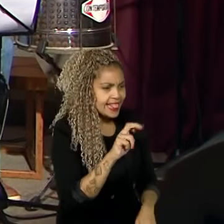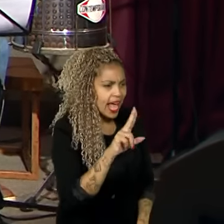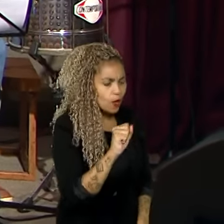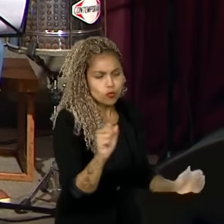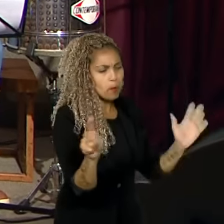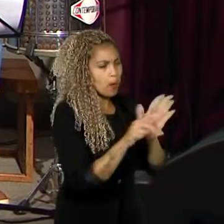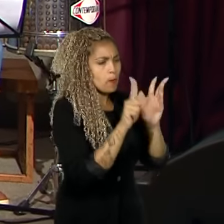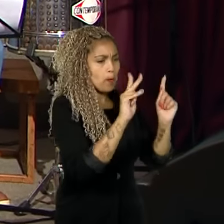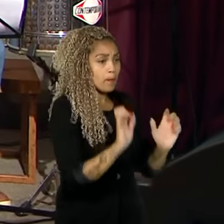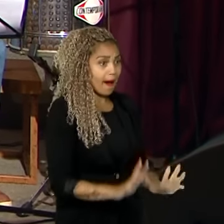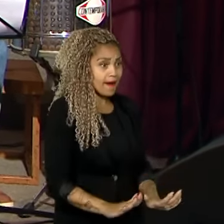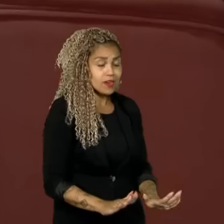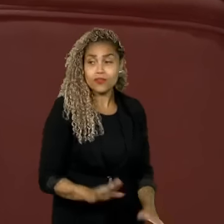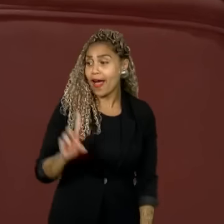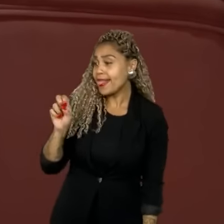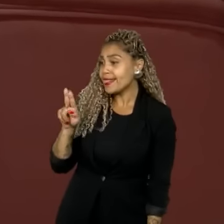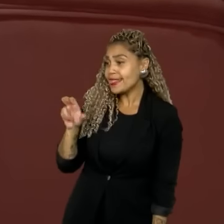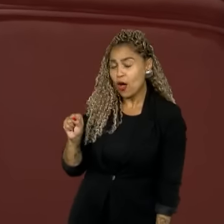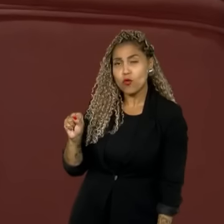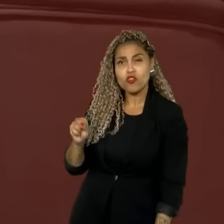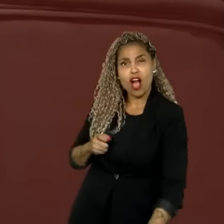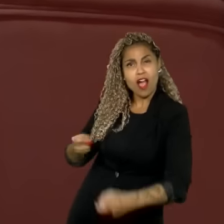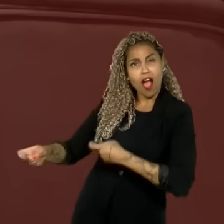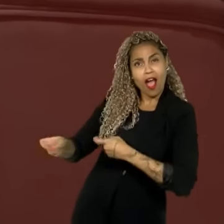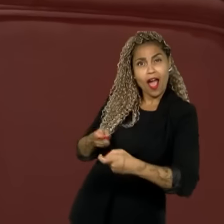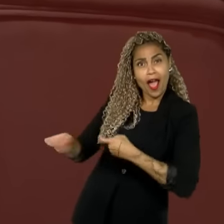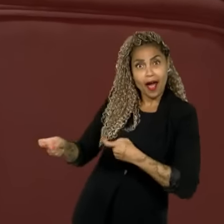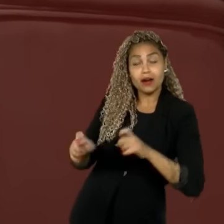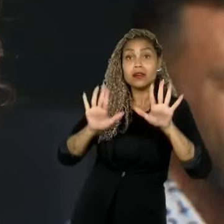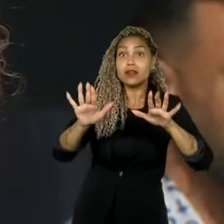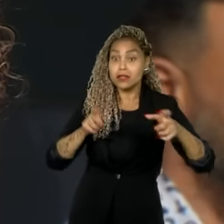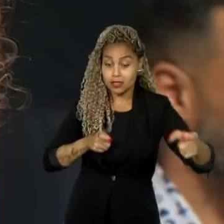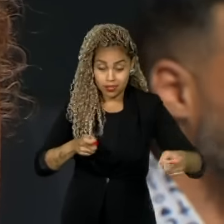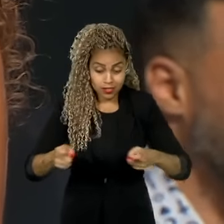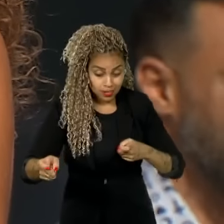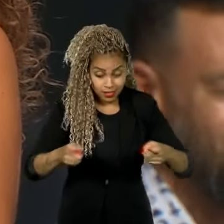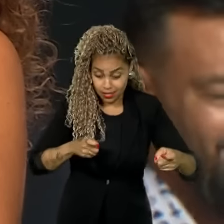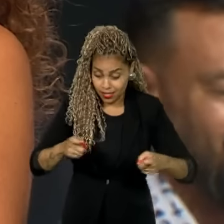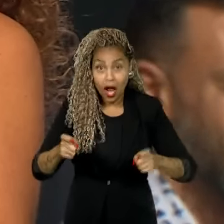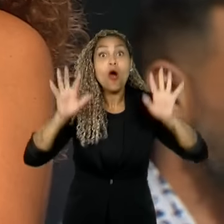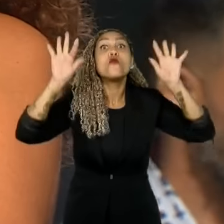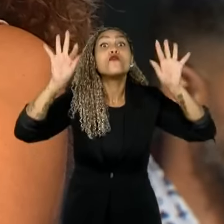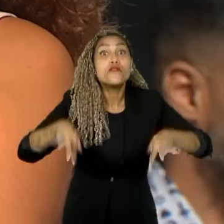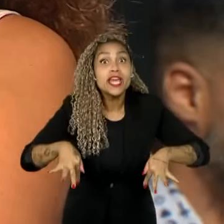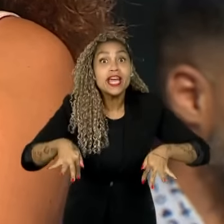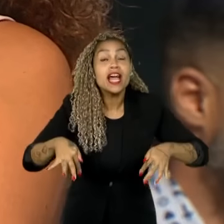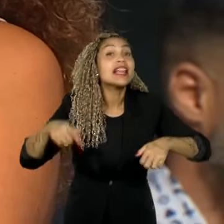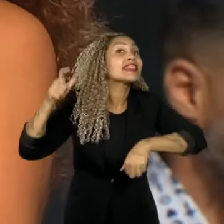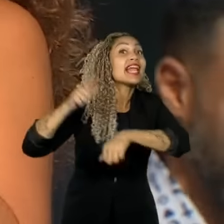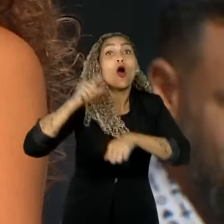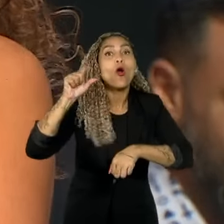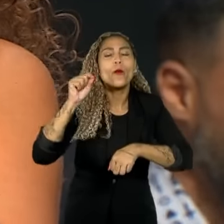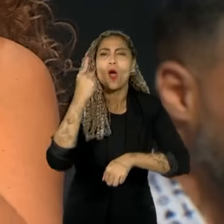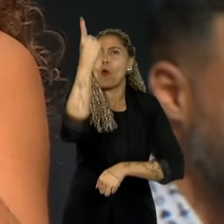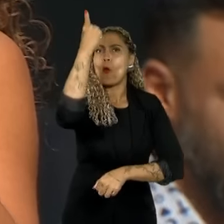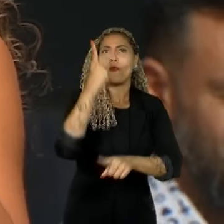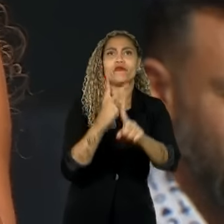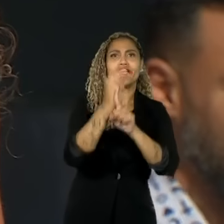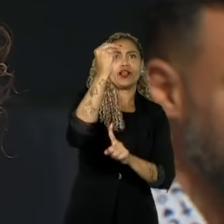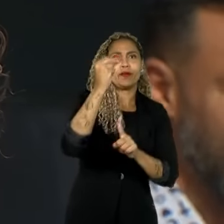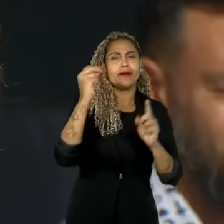que combatia. Como a luta só termina quando existe um vencedor,